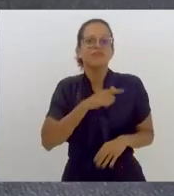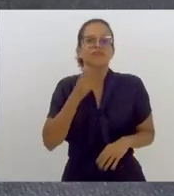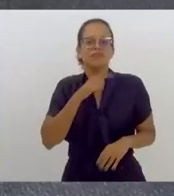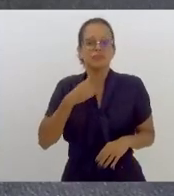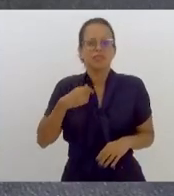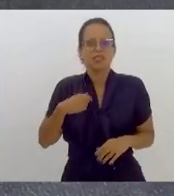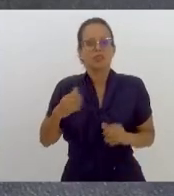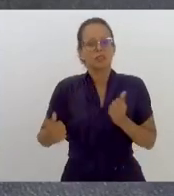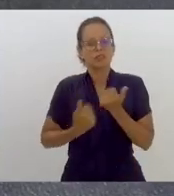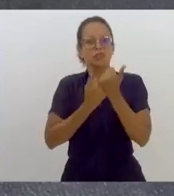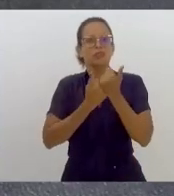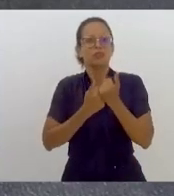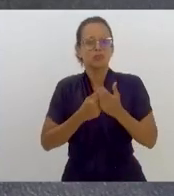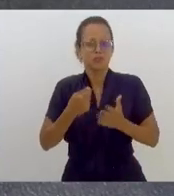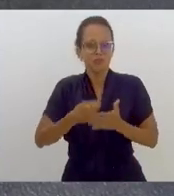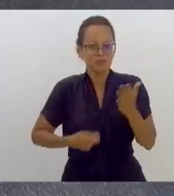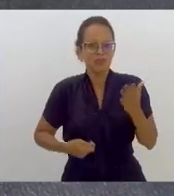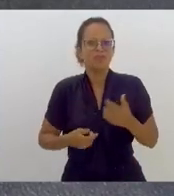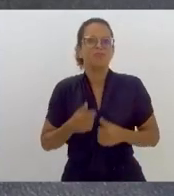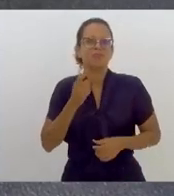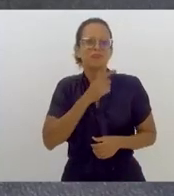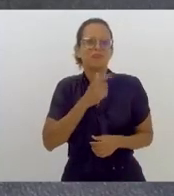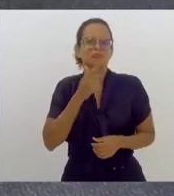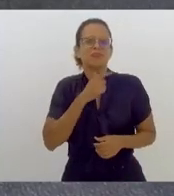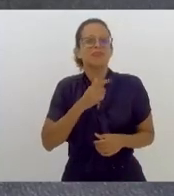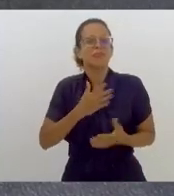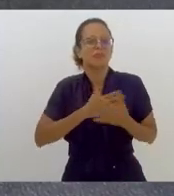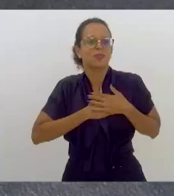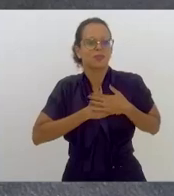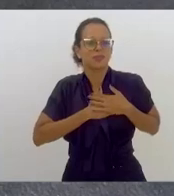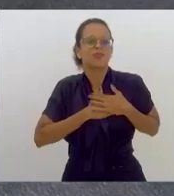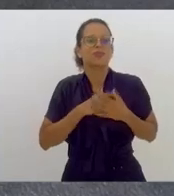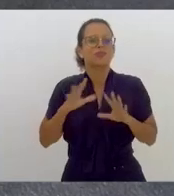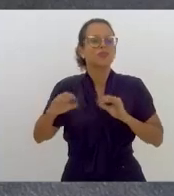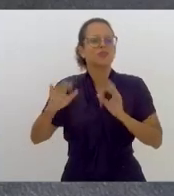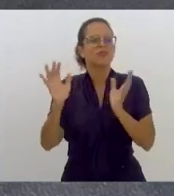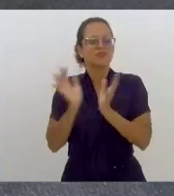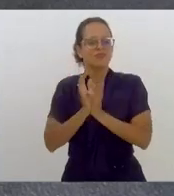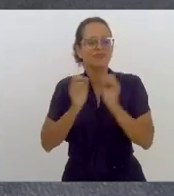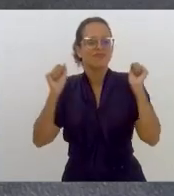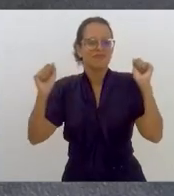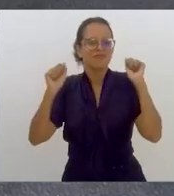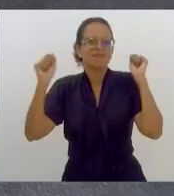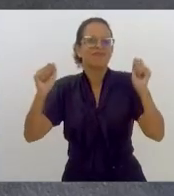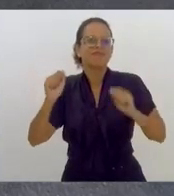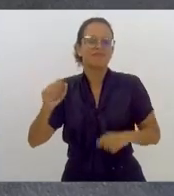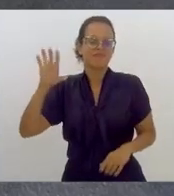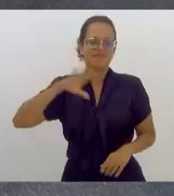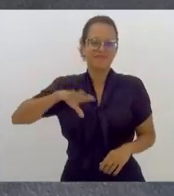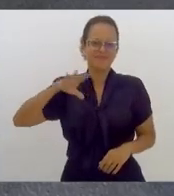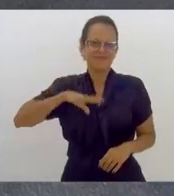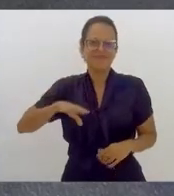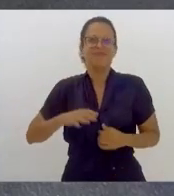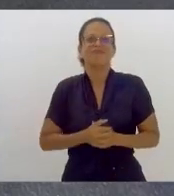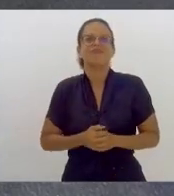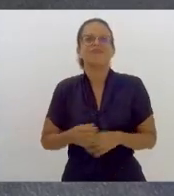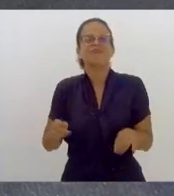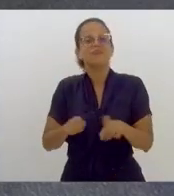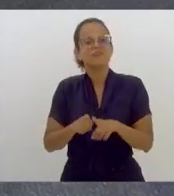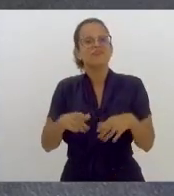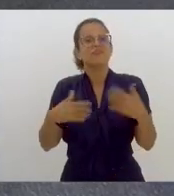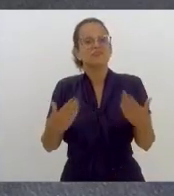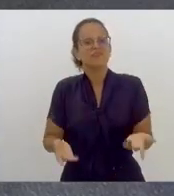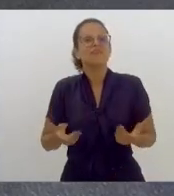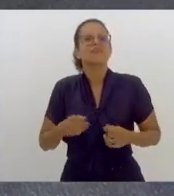sou coautora, saudando aqui o time do meu coração, as torcidas organizadas do Vasco da Gama. E,